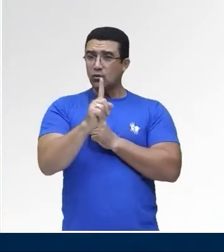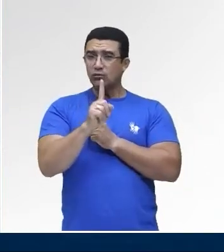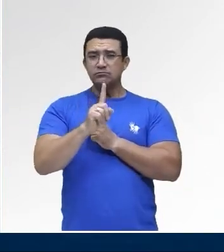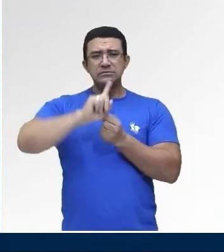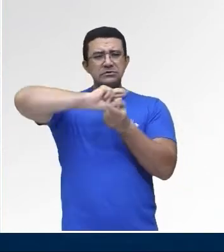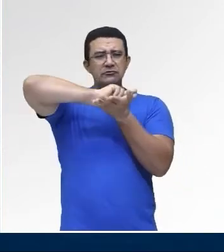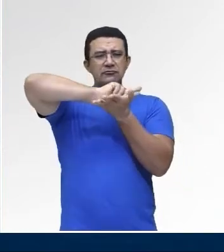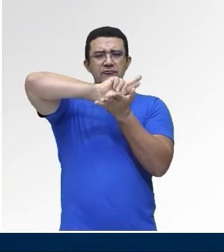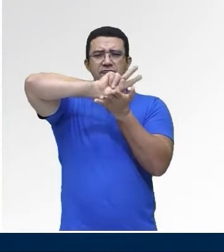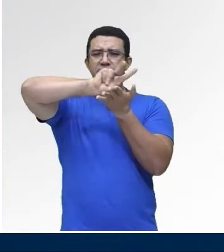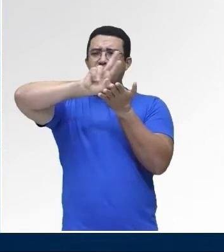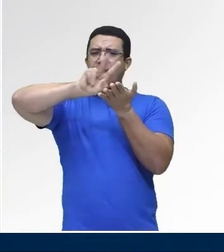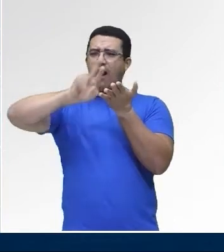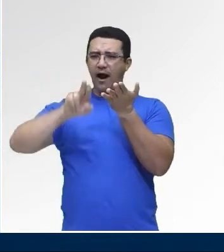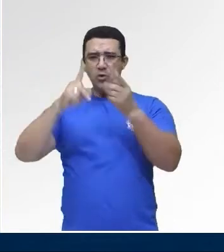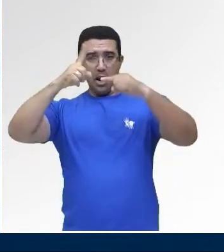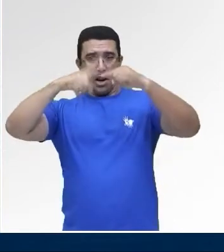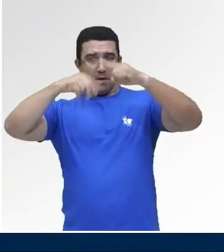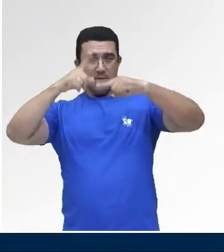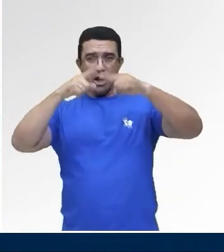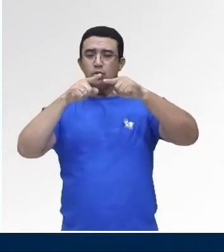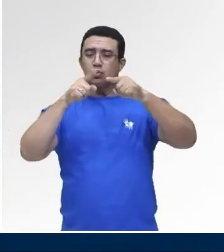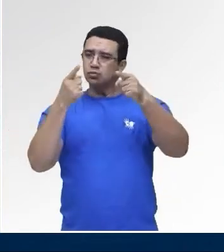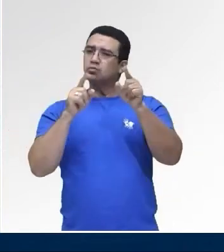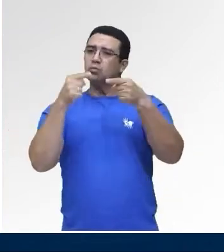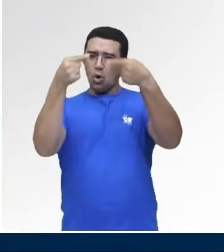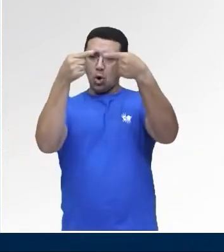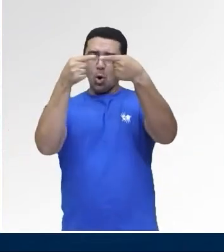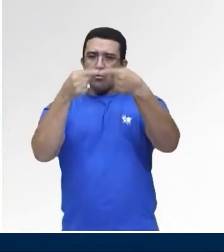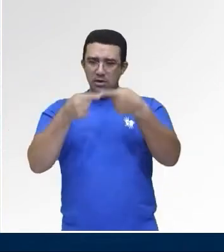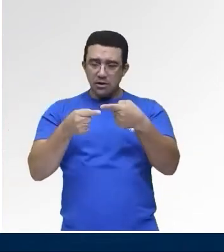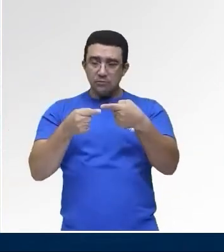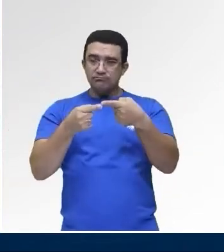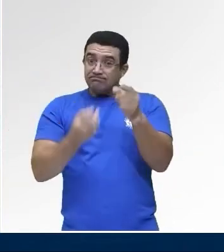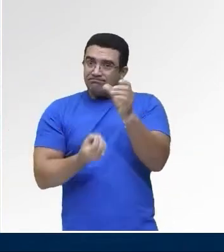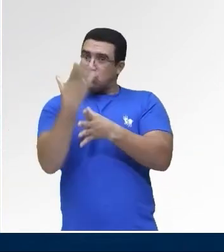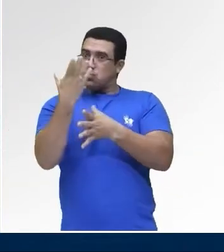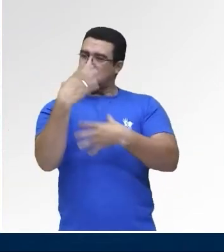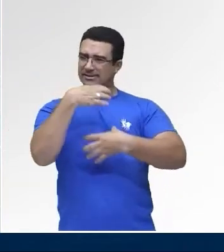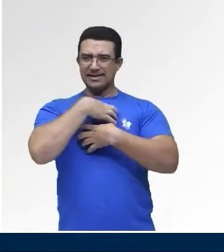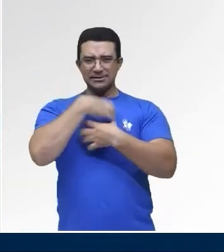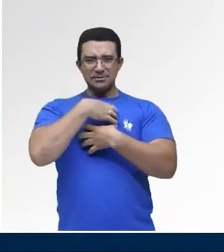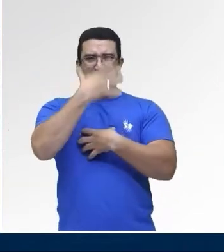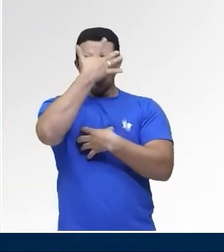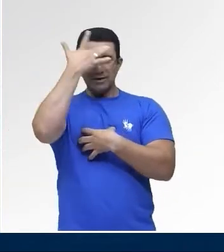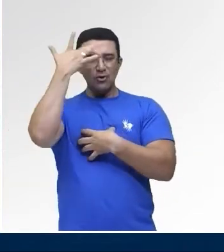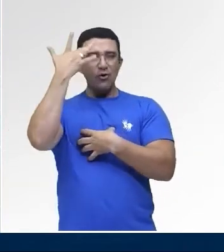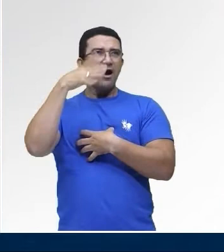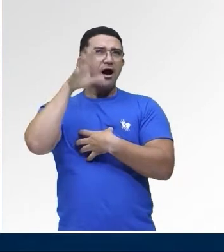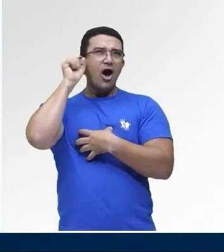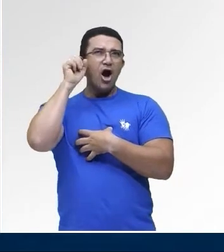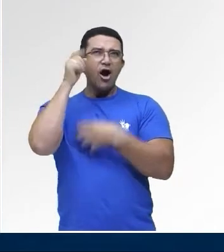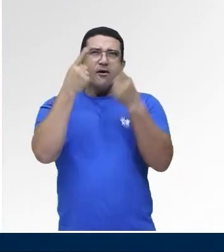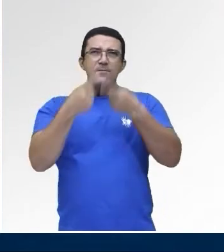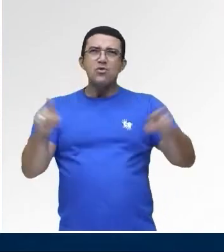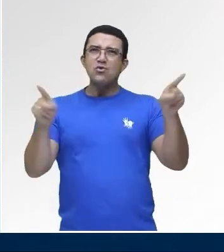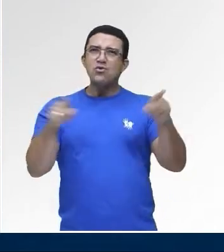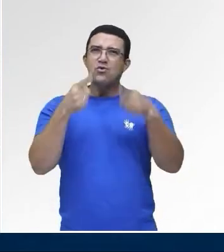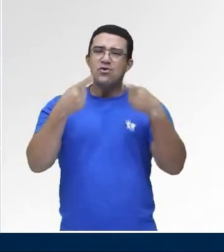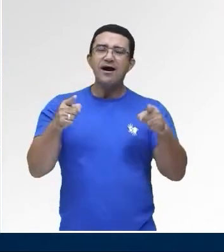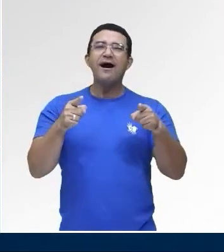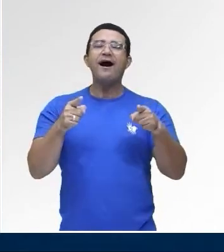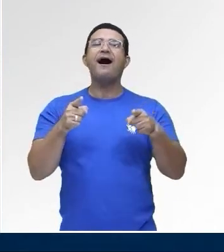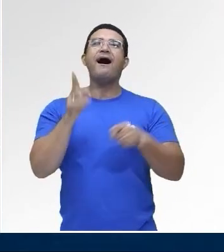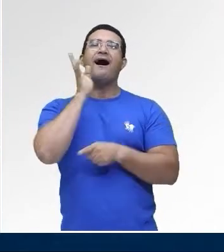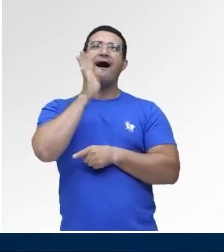que entram em sintonia para justamente provocar esse sentimento na pessoa que está ouvindo a música, no caso, né? Então, ela